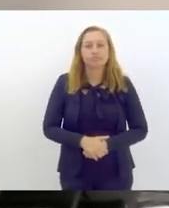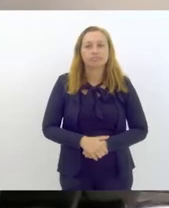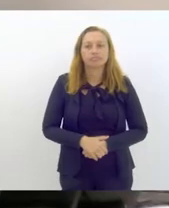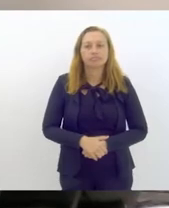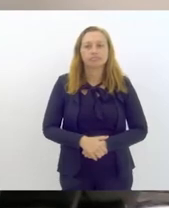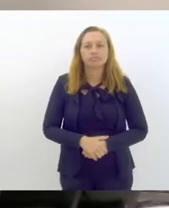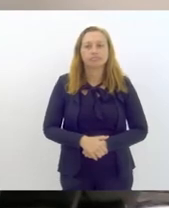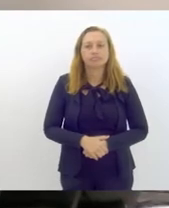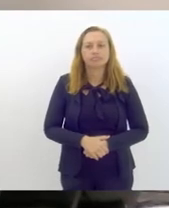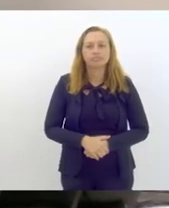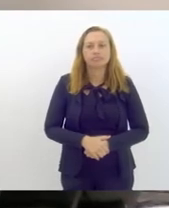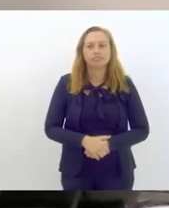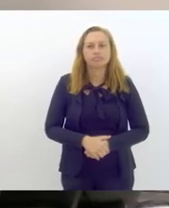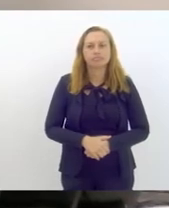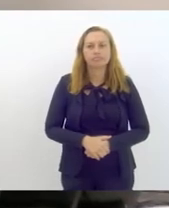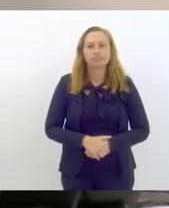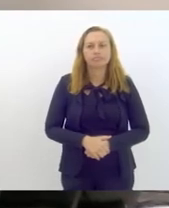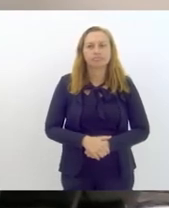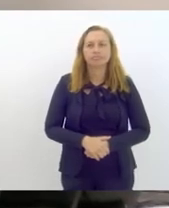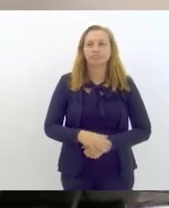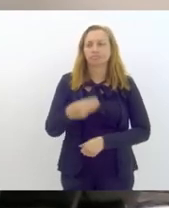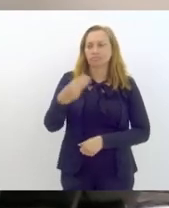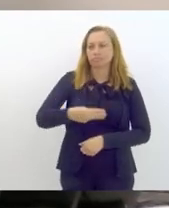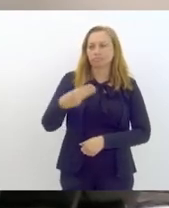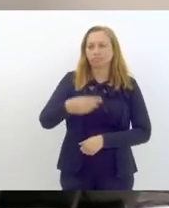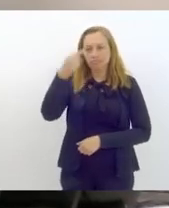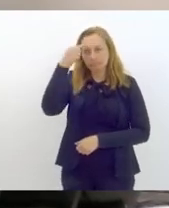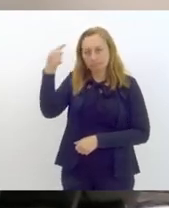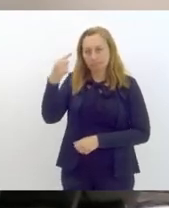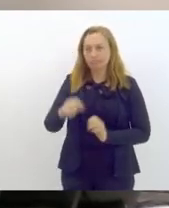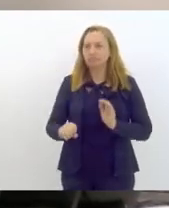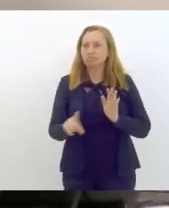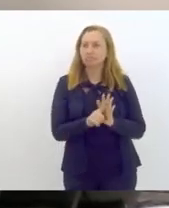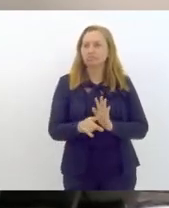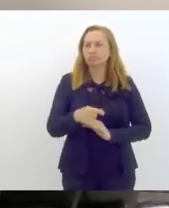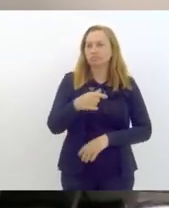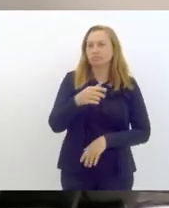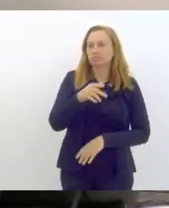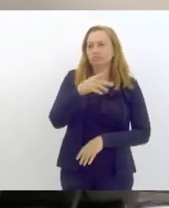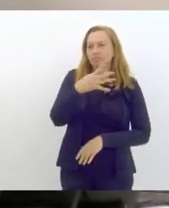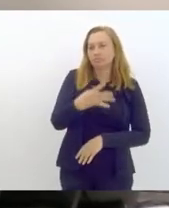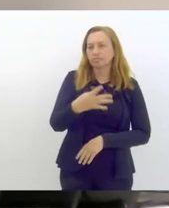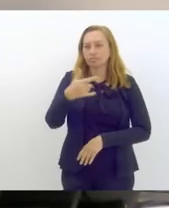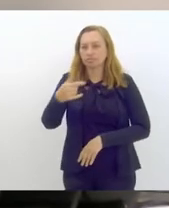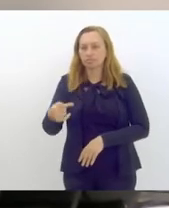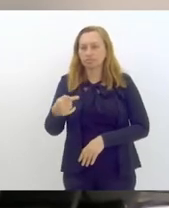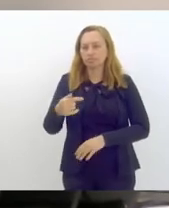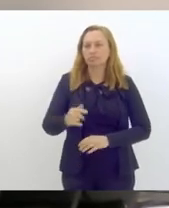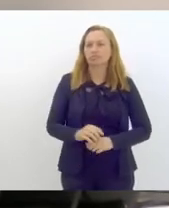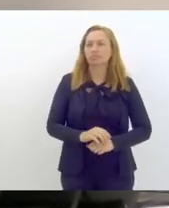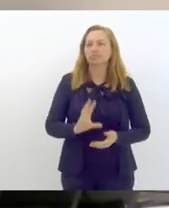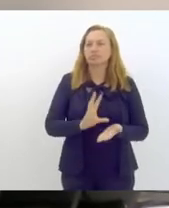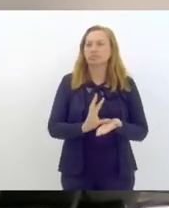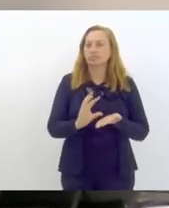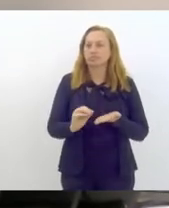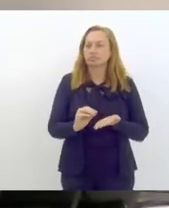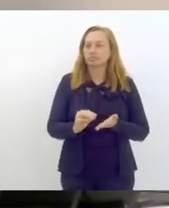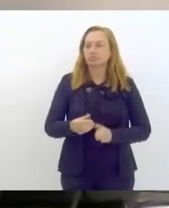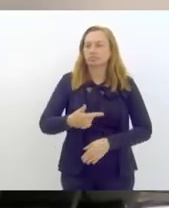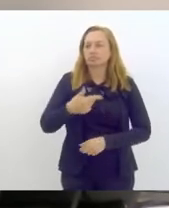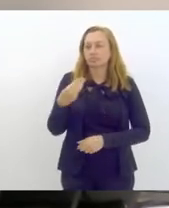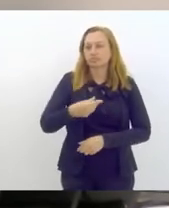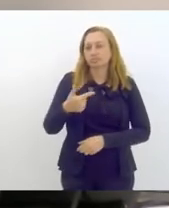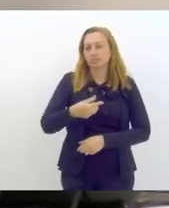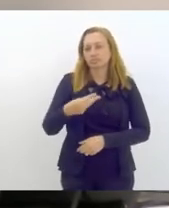na verdade, a terceira ideia, né? É a ideia legislativa número 47, a terceira ideia, o terceiro item da pauta, porque a segunda